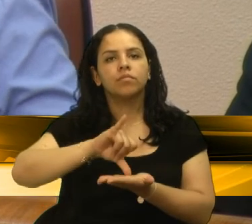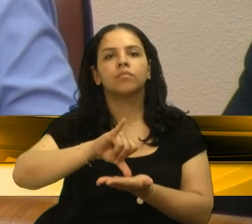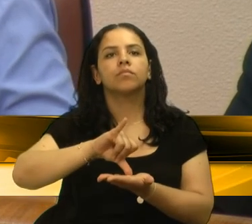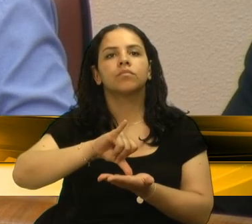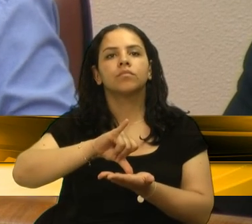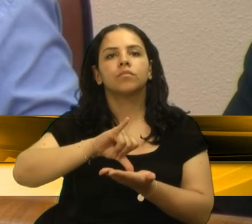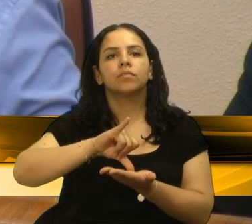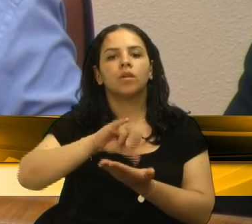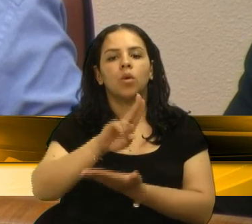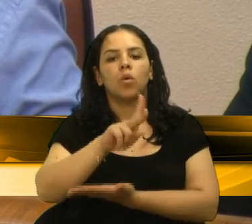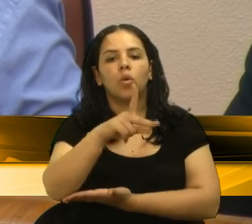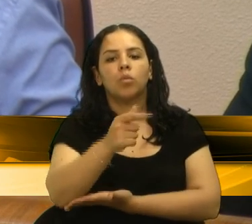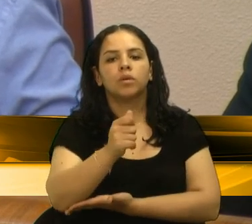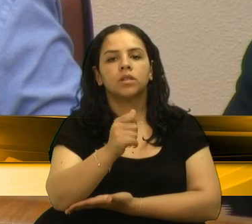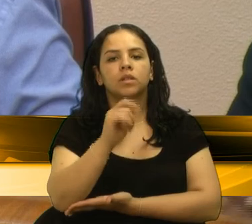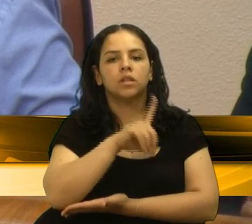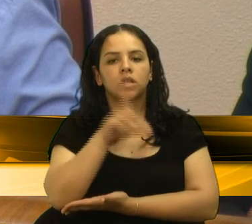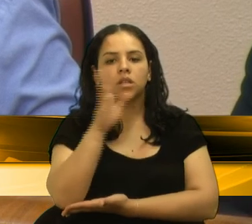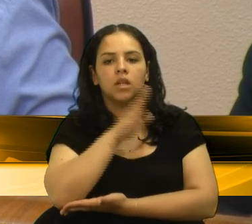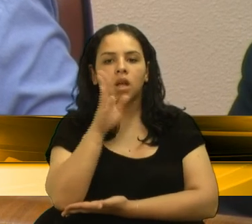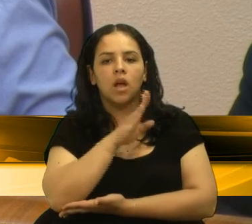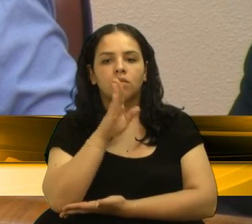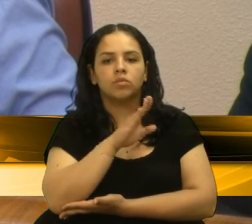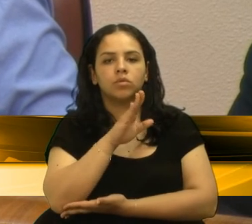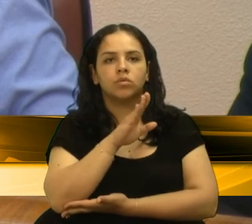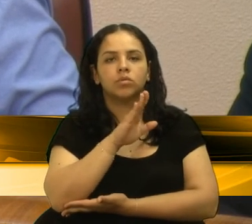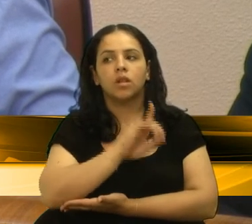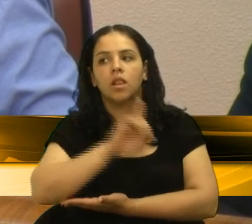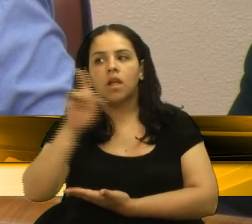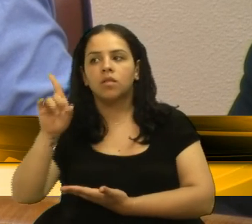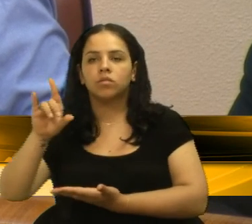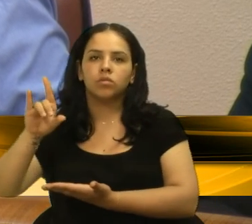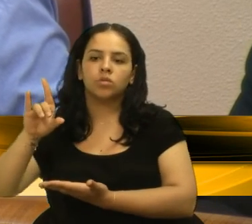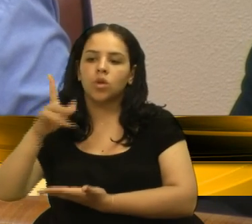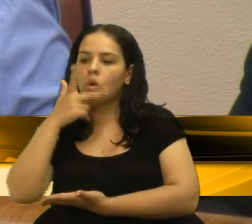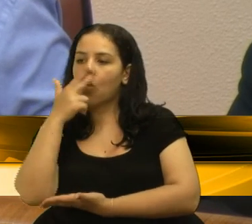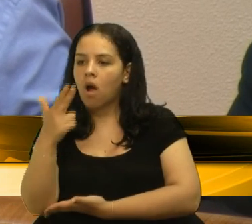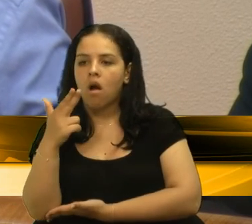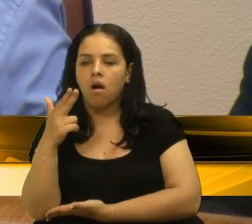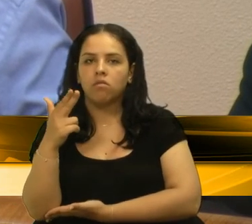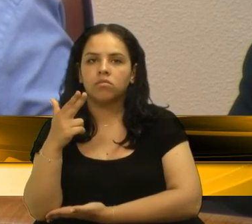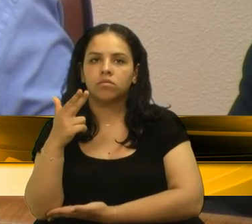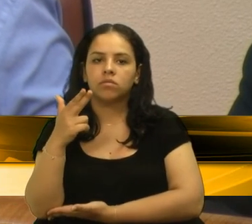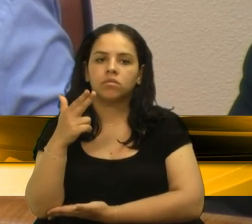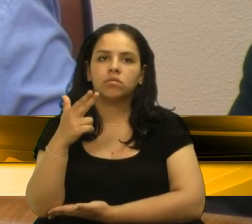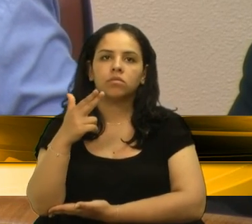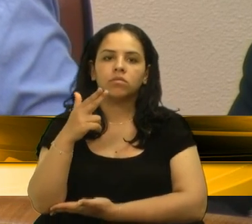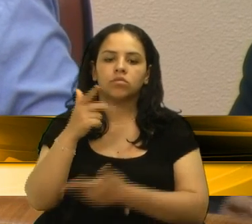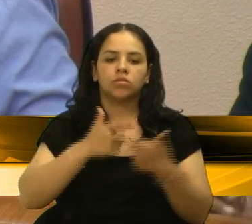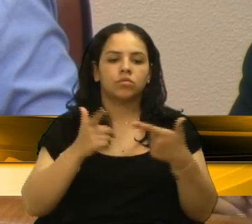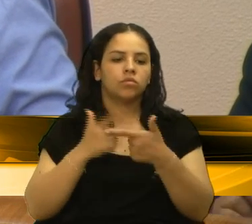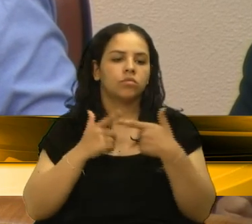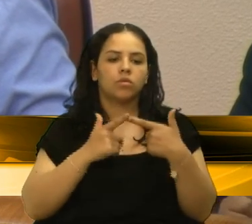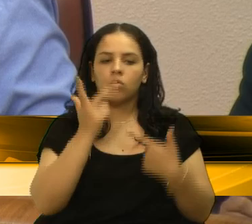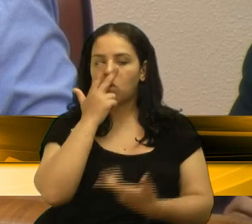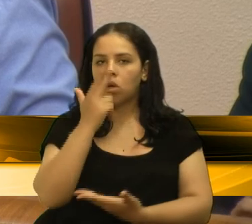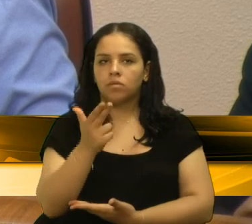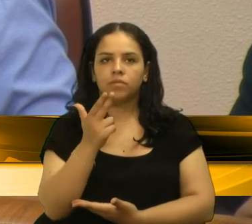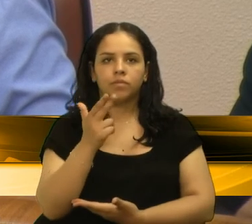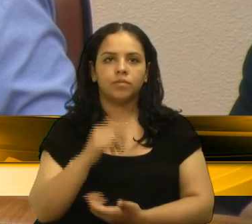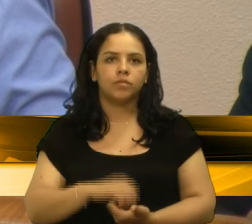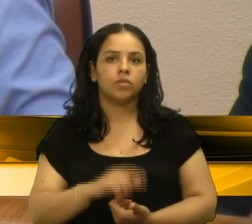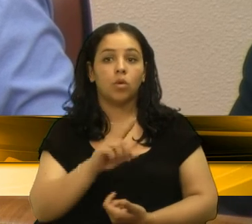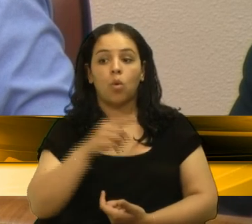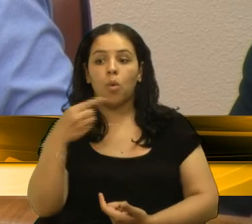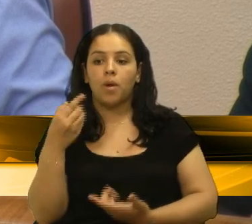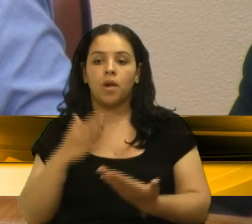antagônico. Serviço de urgência e emergência na Zona Norte, no centro da cidade de Caxias do Sul, é o mesmo, a modalidade é a mesma, a gestão compartilhada. Numa ele aprova, tem